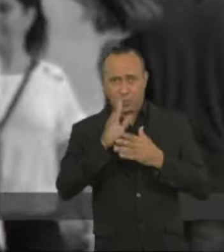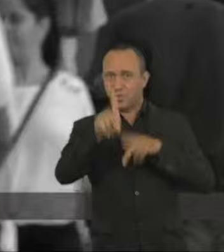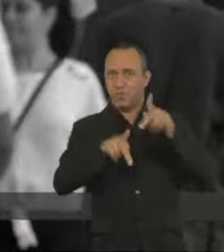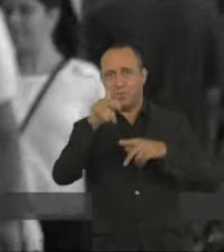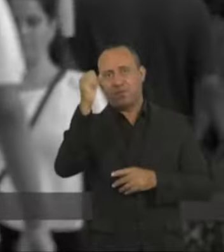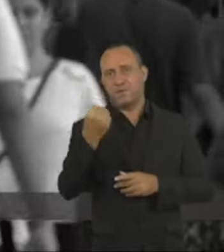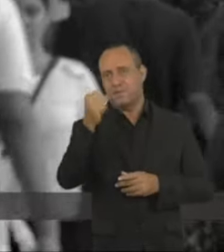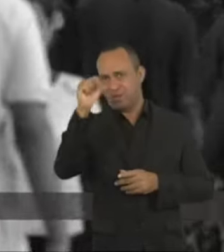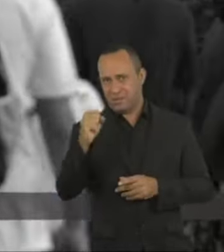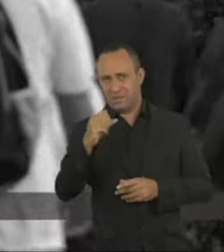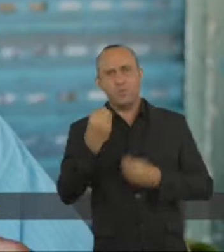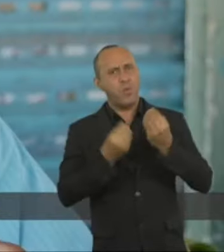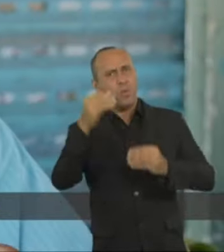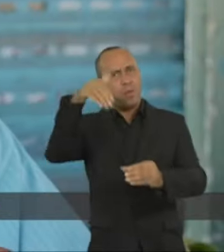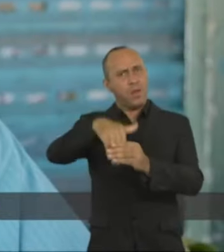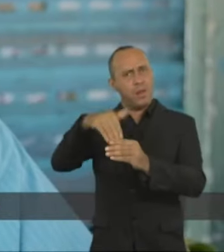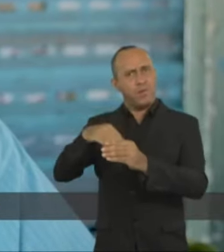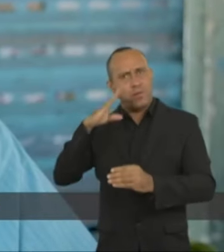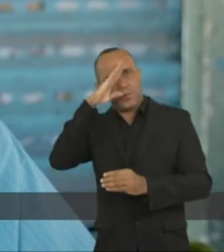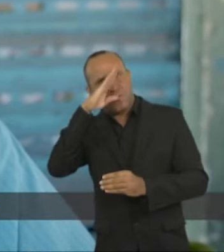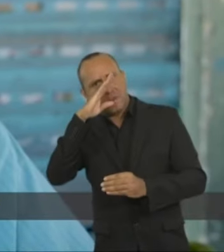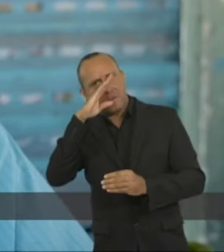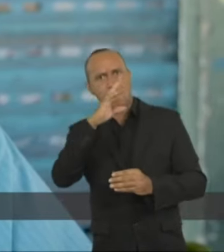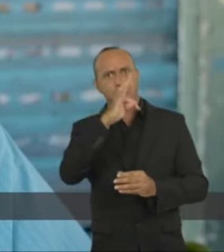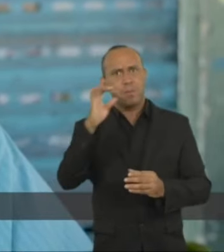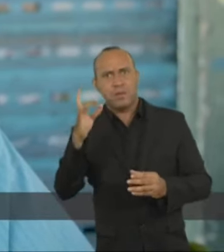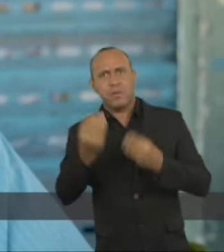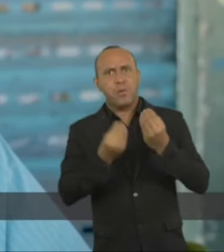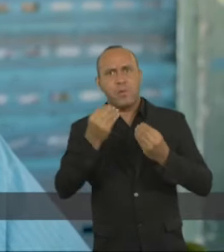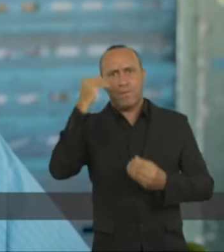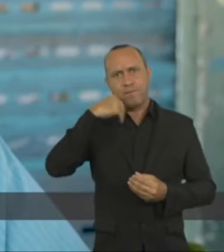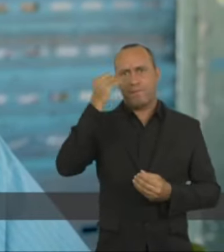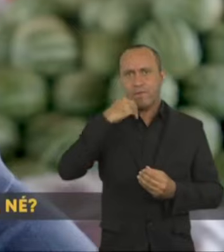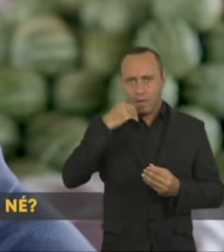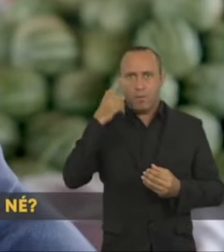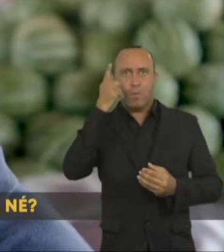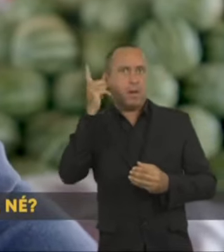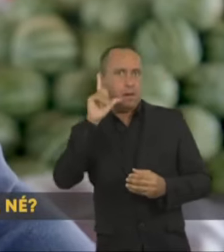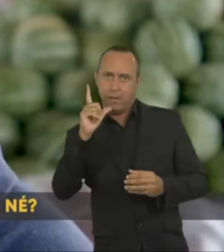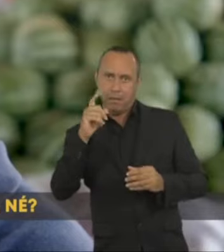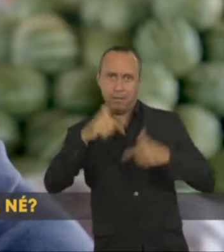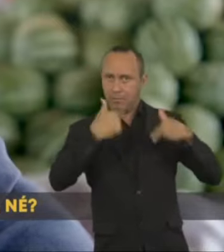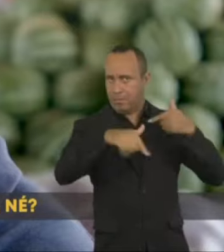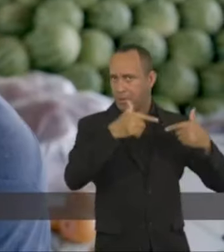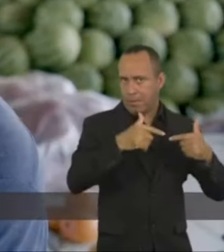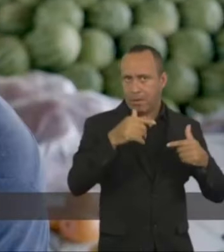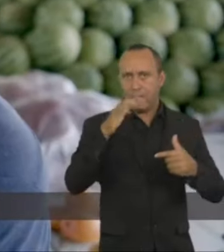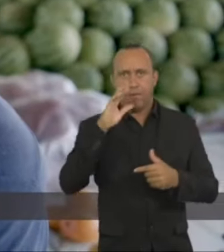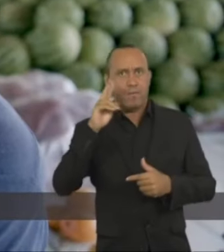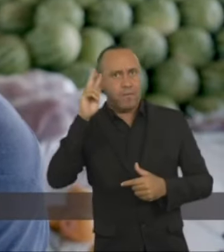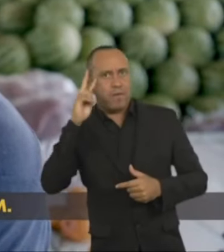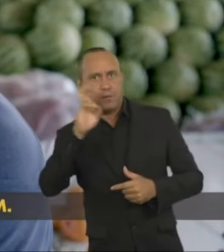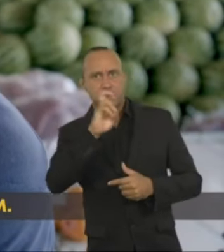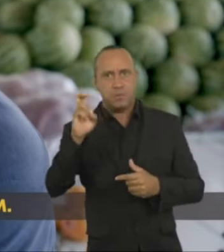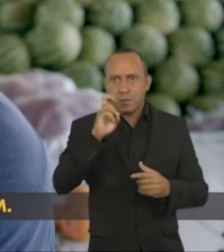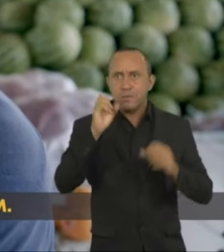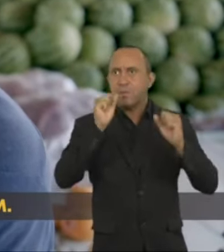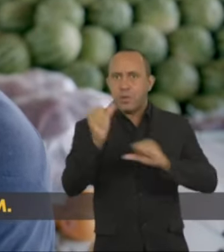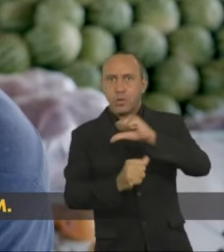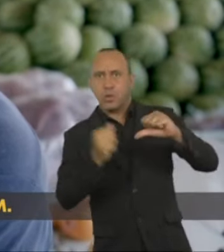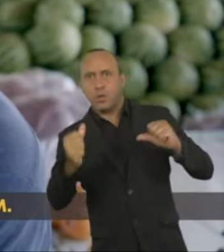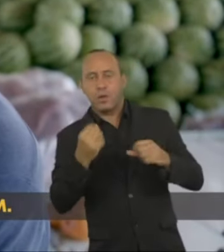história foram os sergipanos. Como é que ele vota para Bolsonaro e vai votar pro PT? Eu achei uma fraqueza. Para ganhar um cargo, alguma coisa, né? Vamos votar em Fábio só